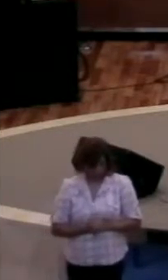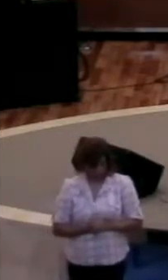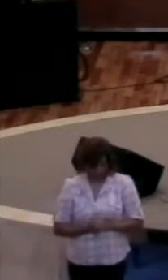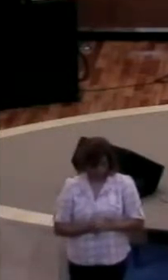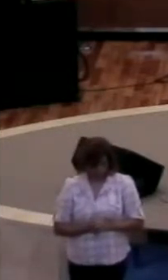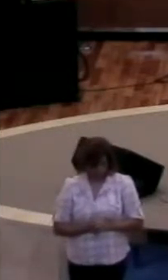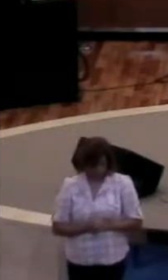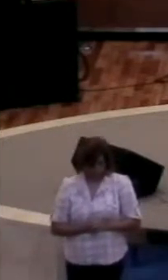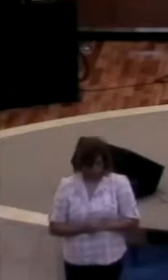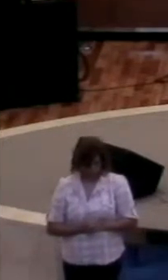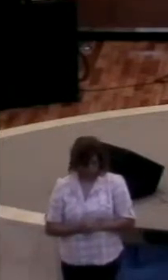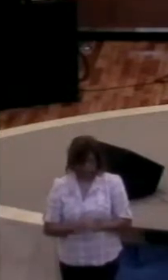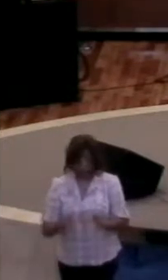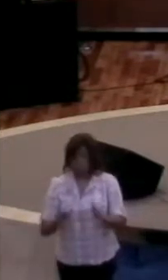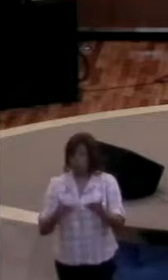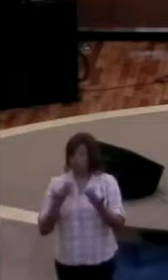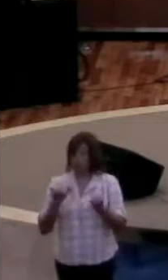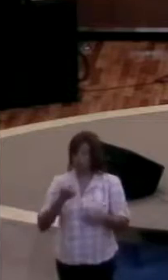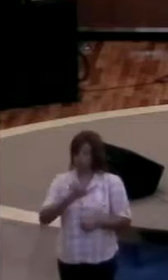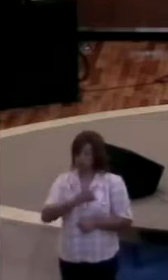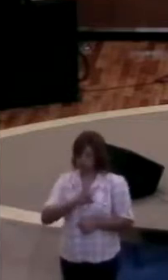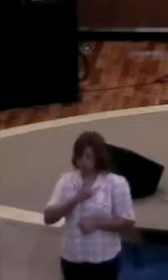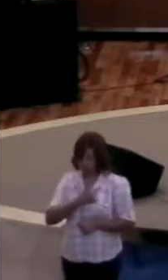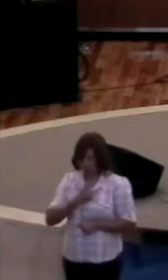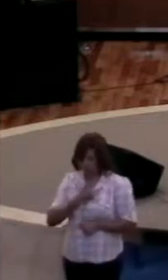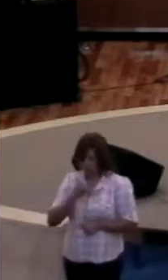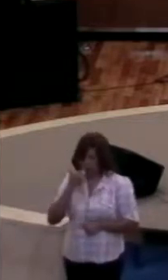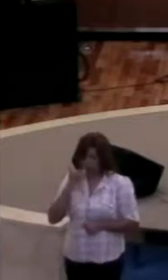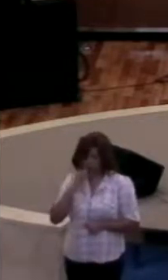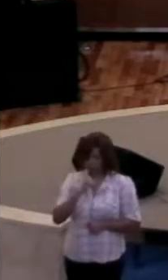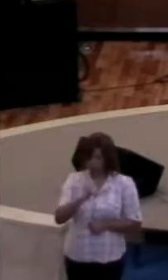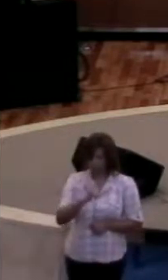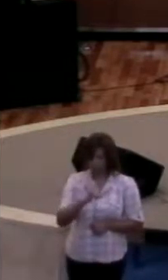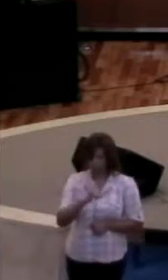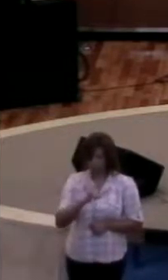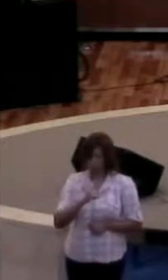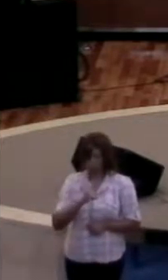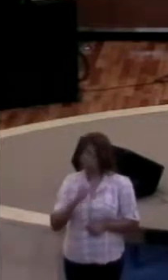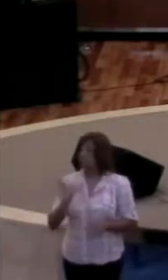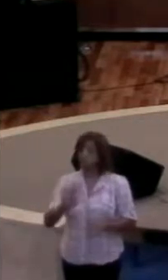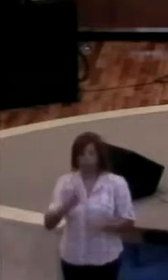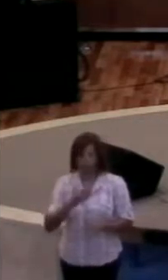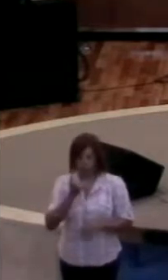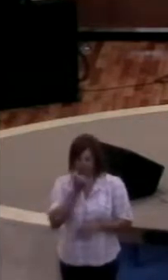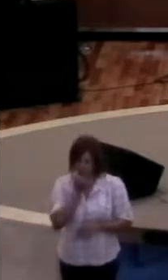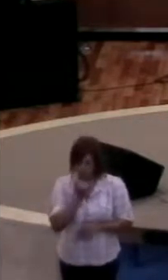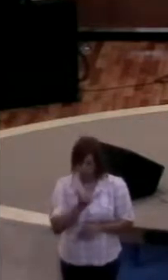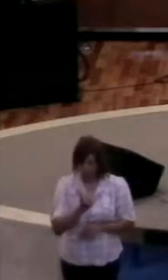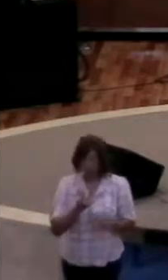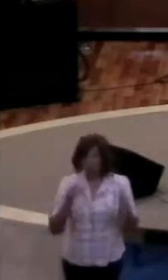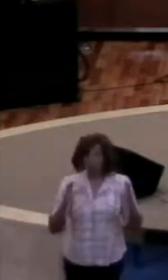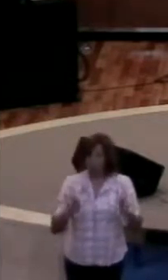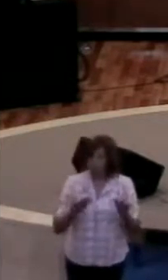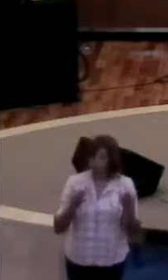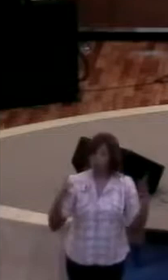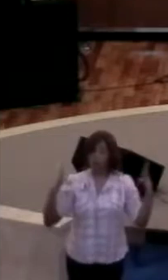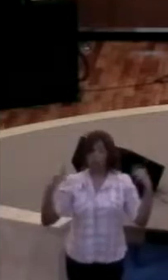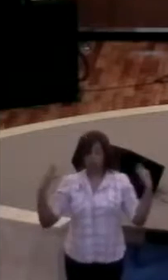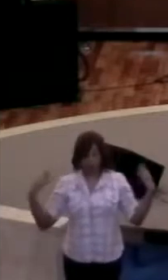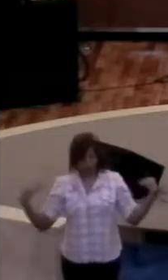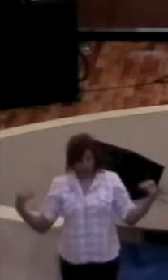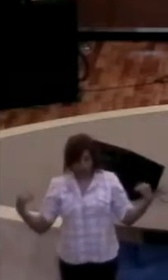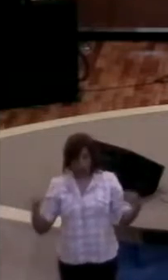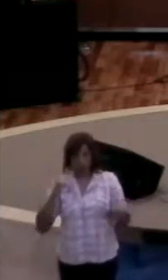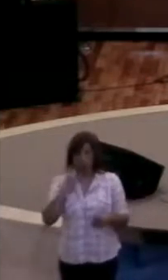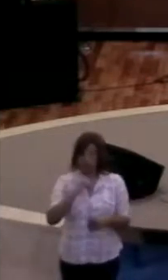o anjo não havia declarado tanto a Maria, também quanto a José, que aquele menino era o